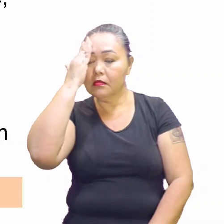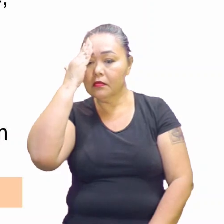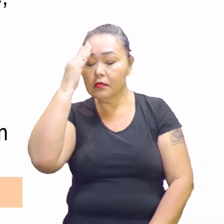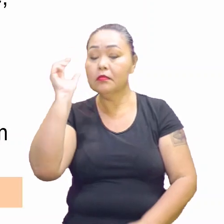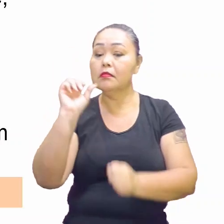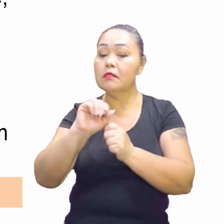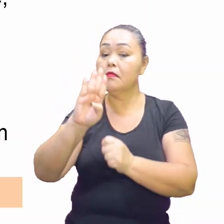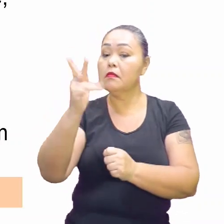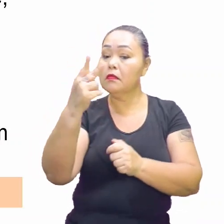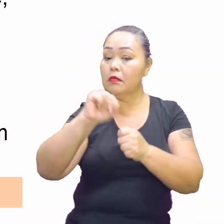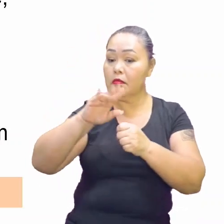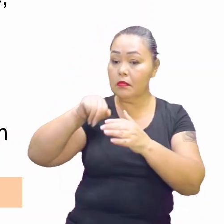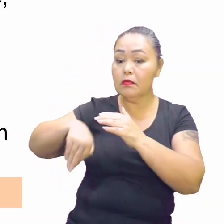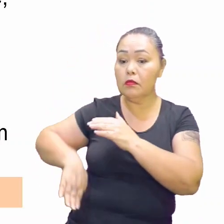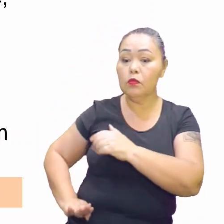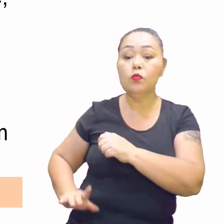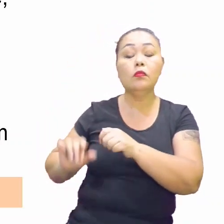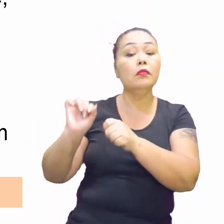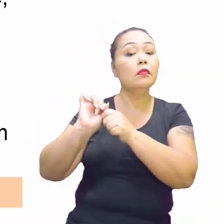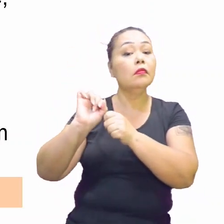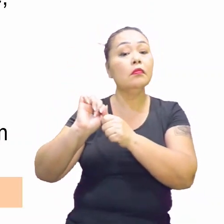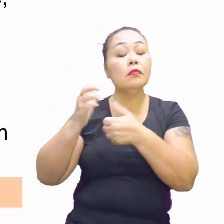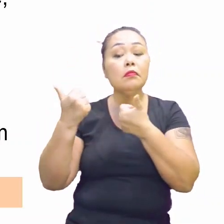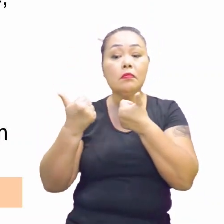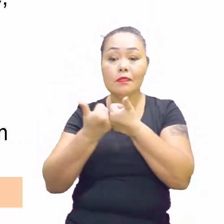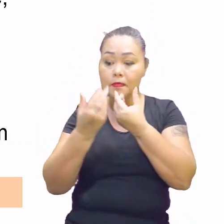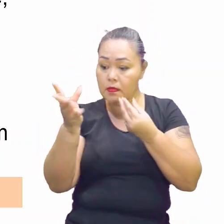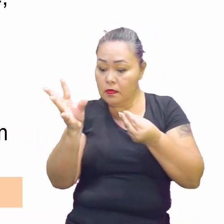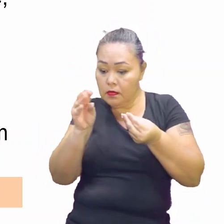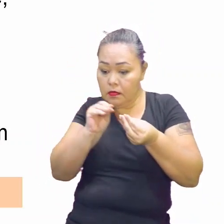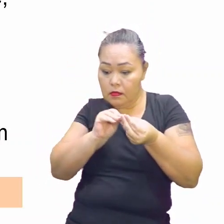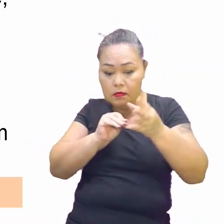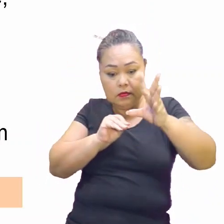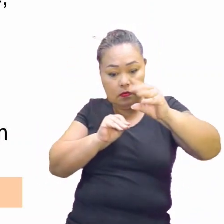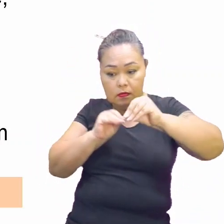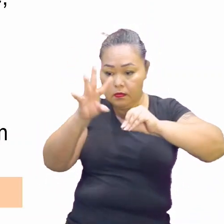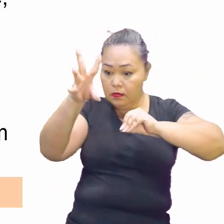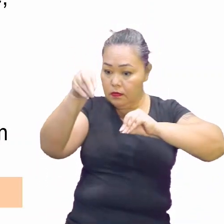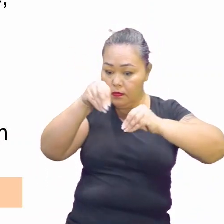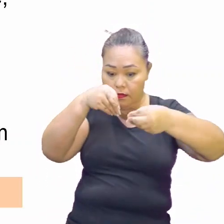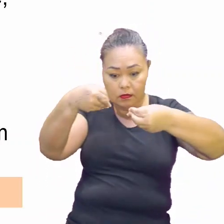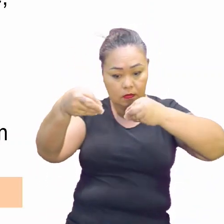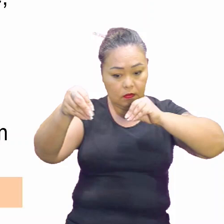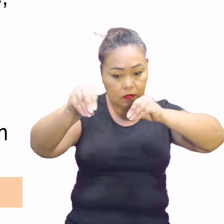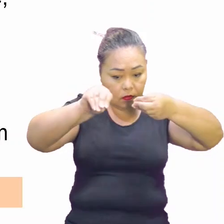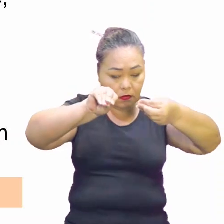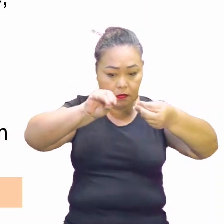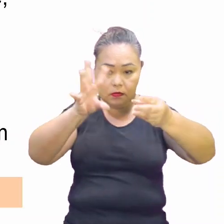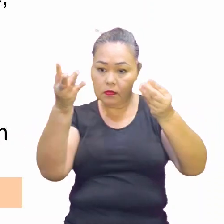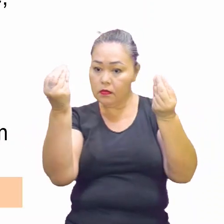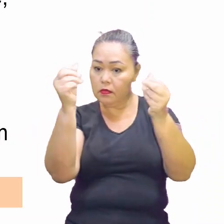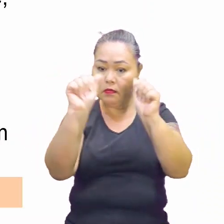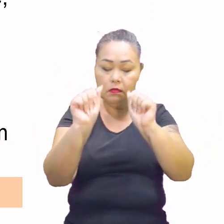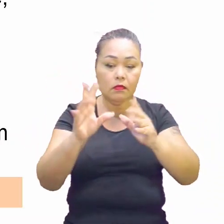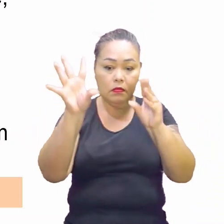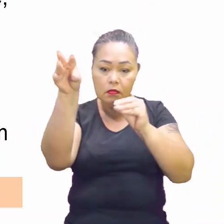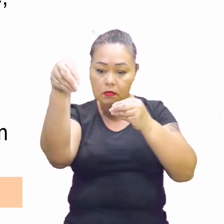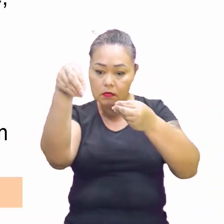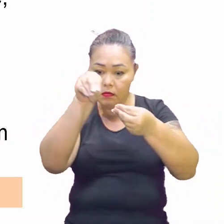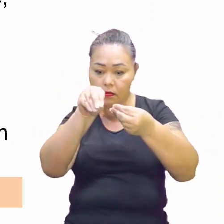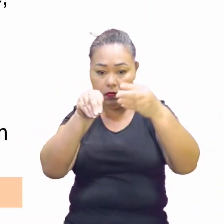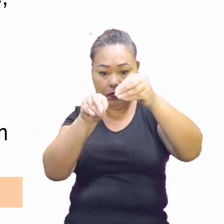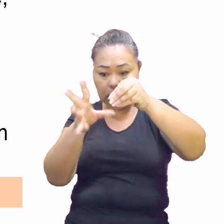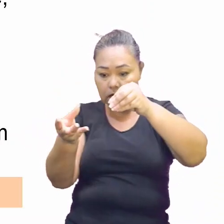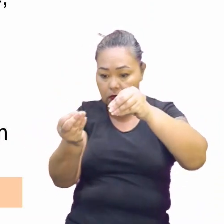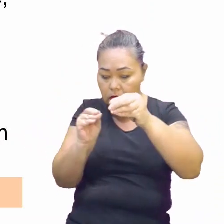de bolso, você pode chegar e ir modulando, que ela fica flexível, você vai montando